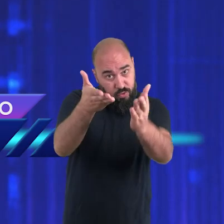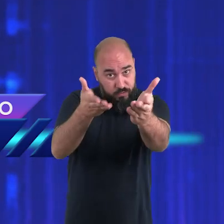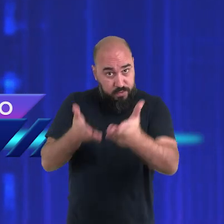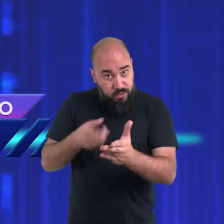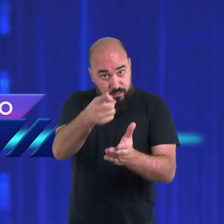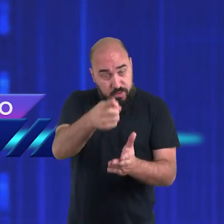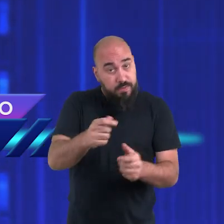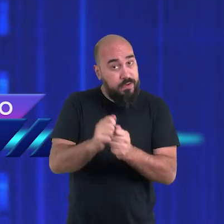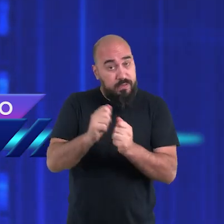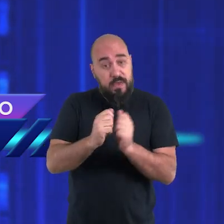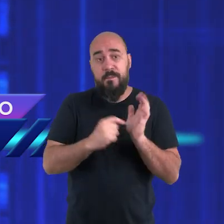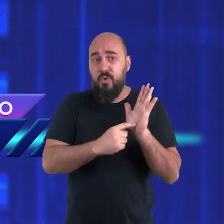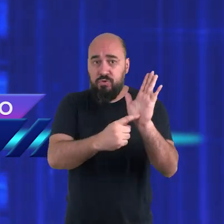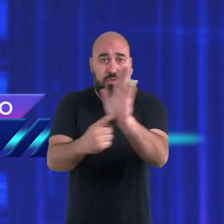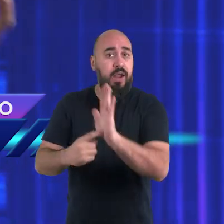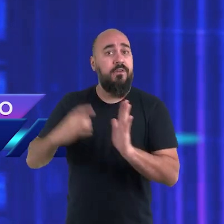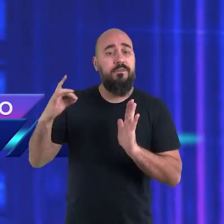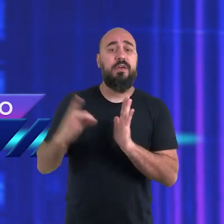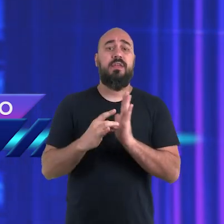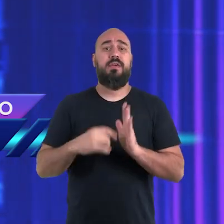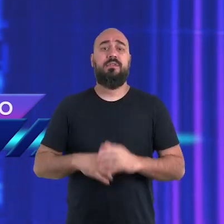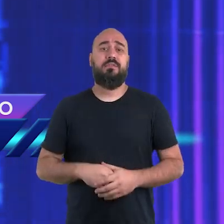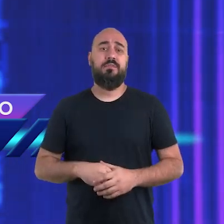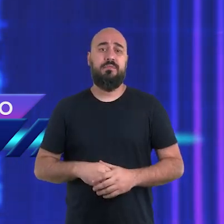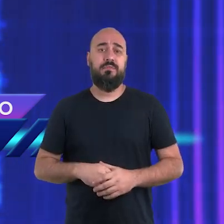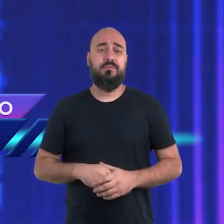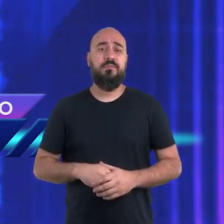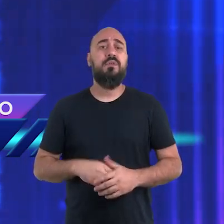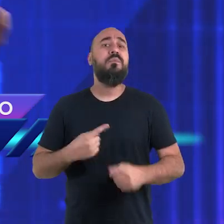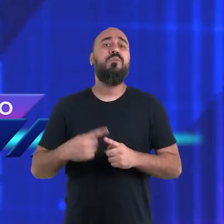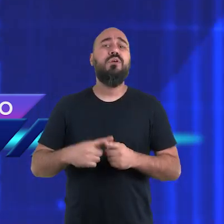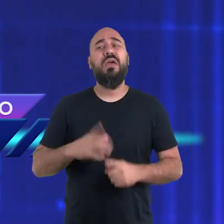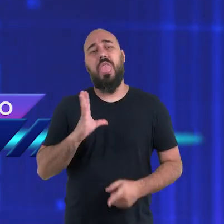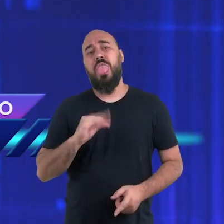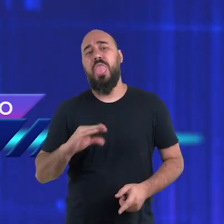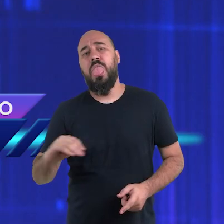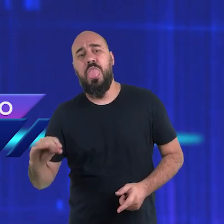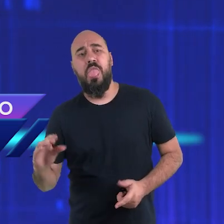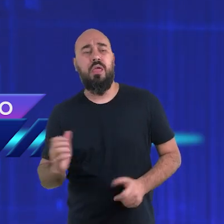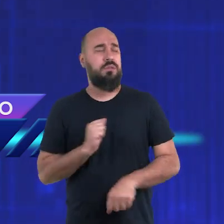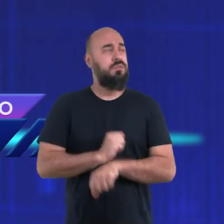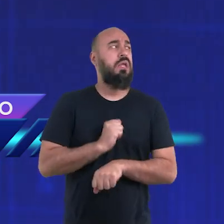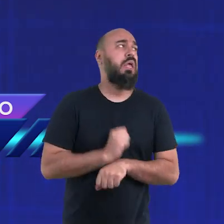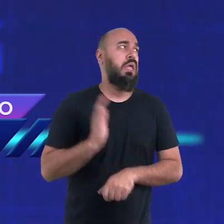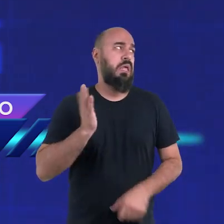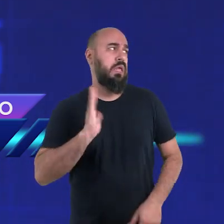vai demorar? Por que você vai esperar? Por que você vai deixar para depois?